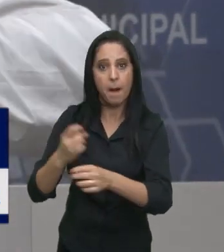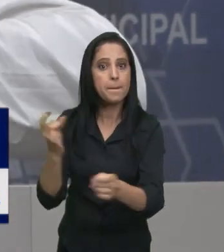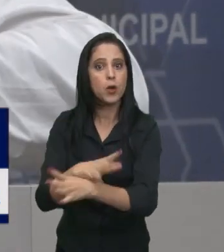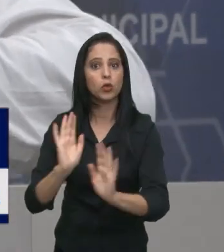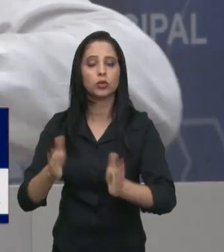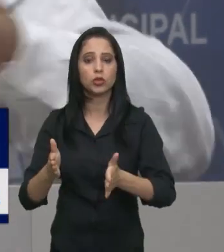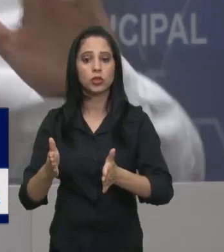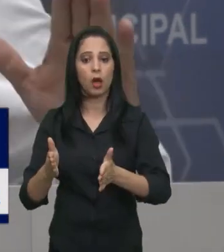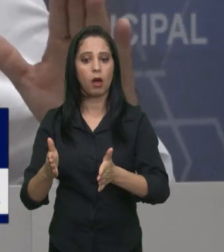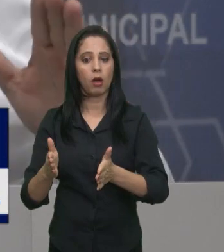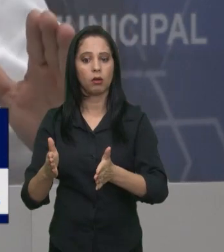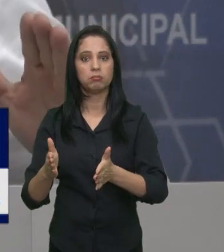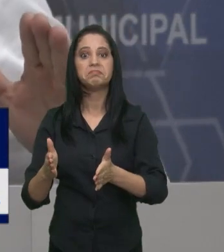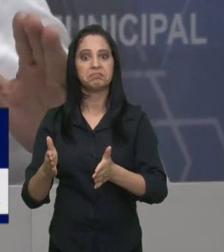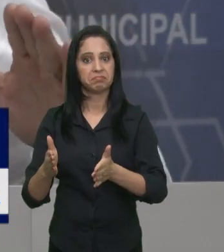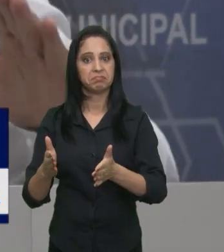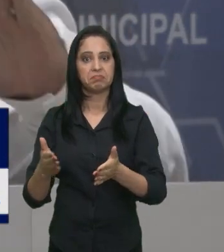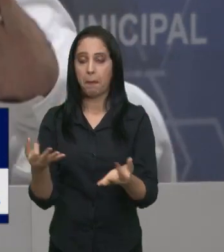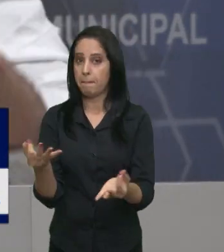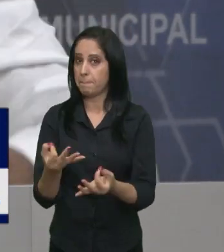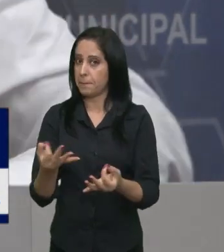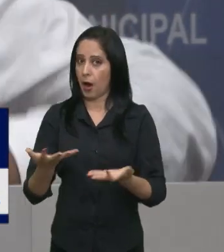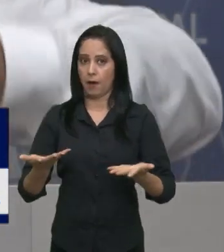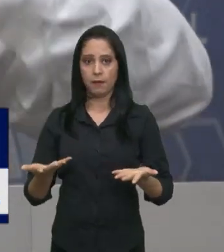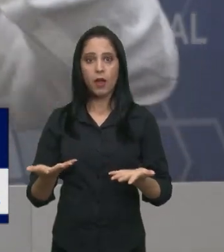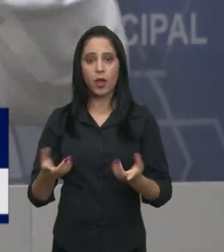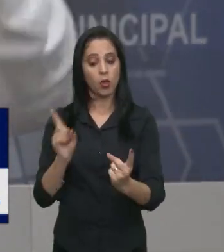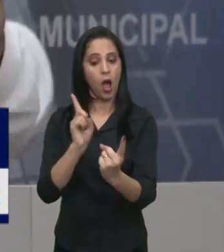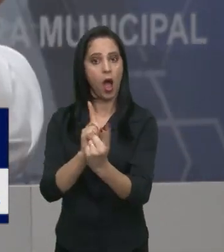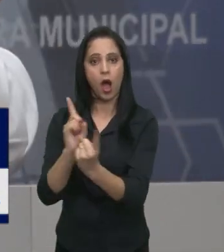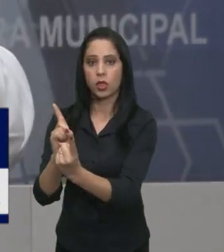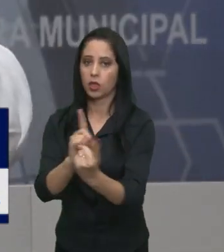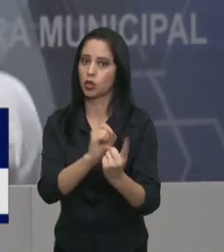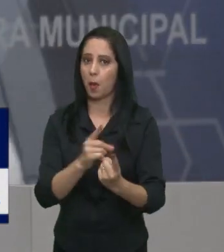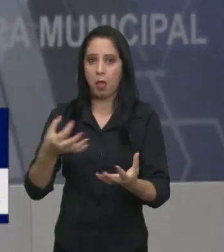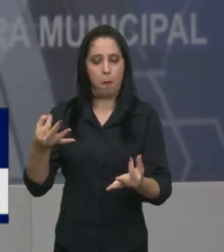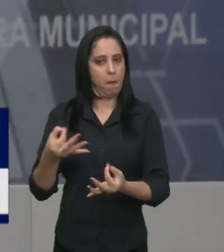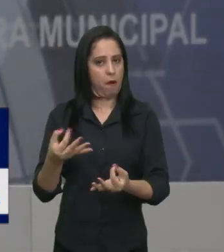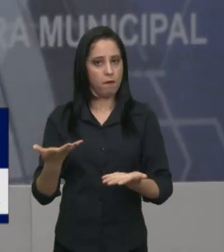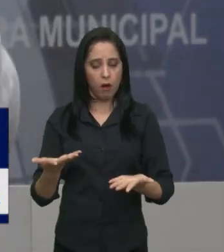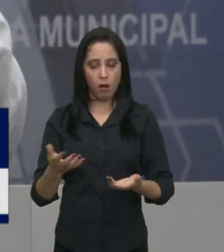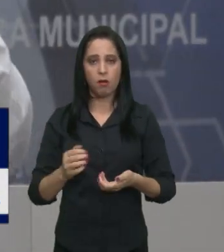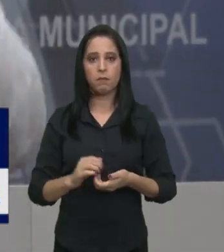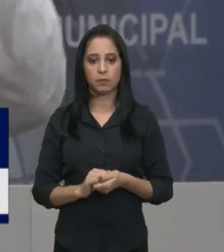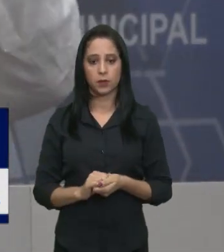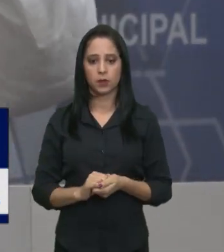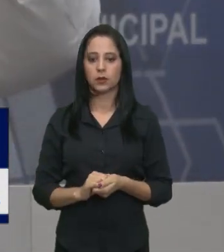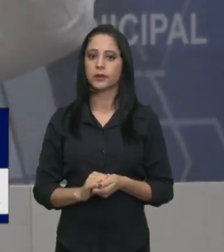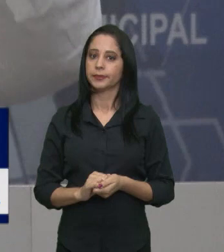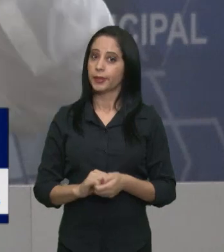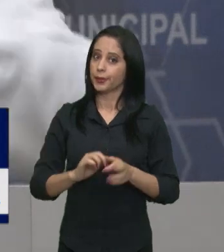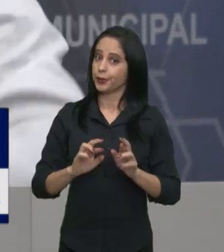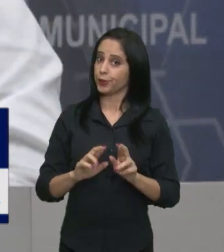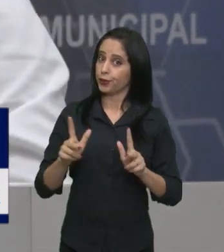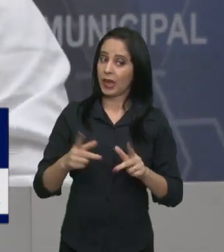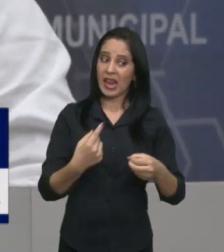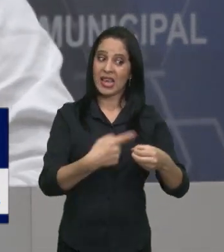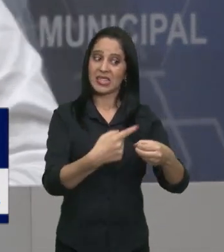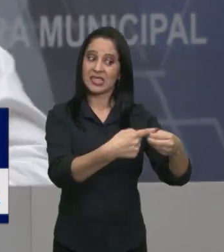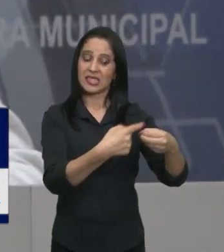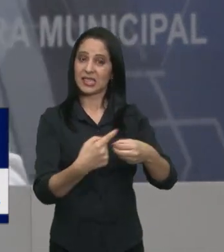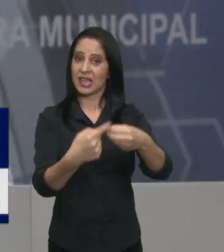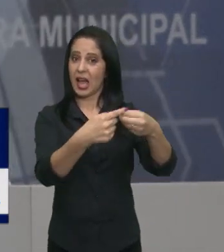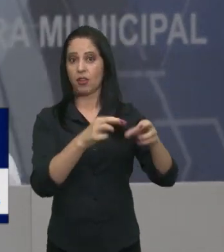funcionando a plena carga e dando atendimento às pessoas, diferente de outros municípios, não